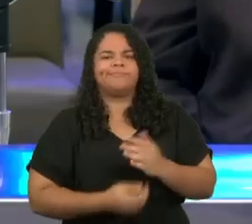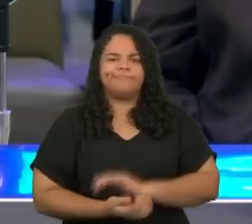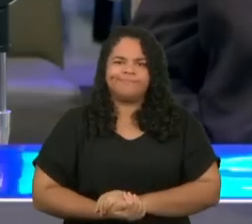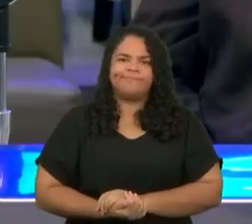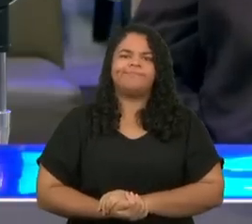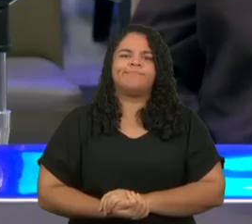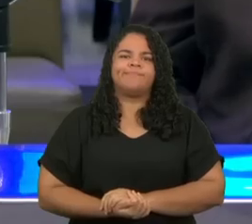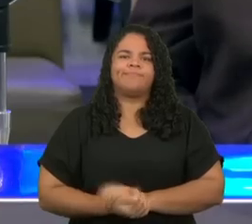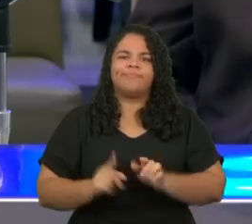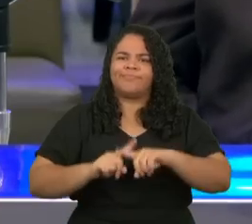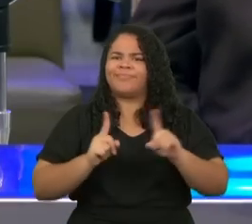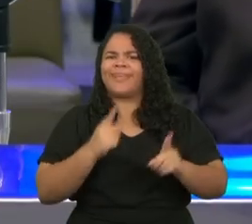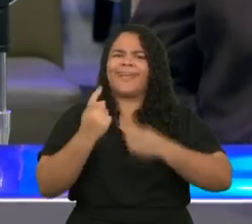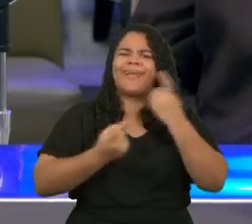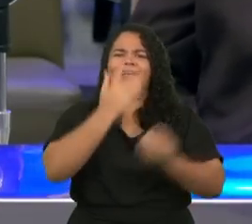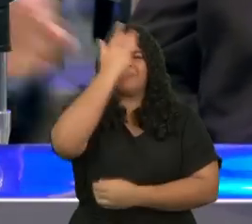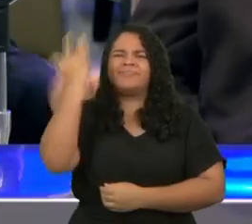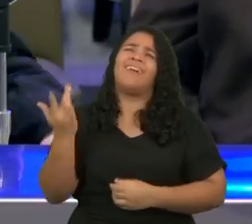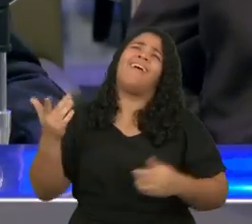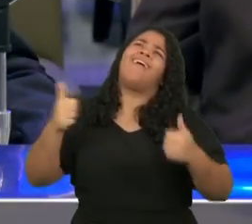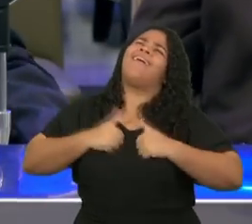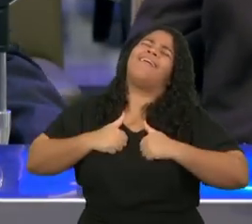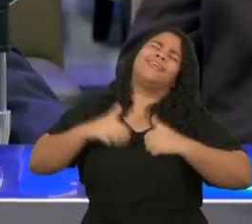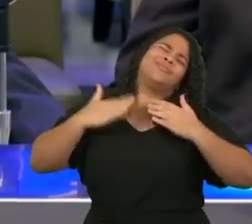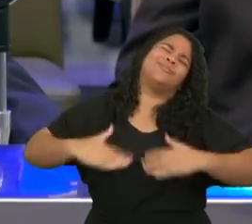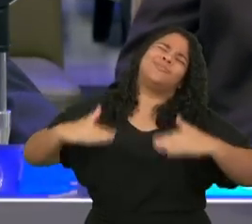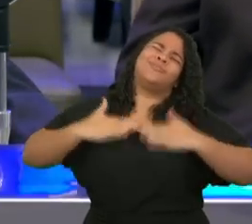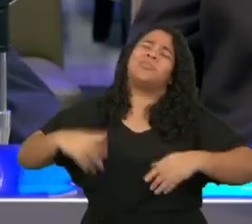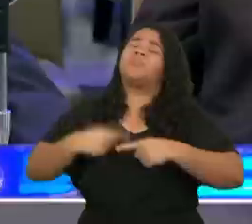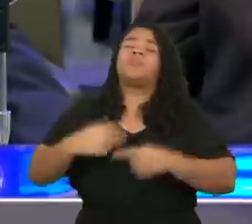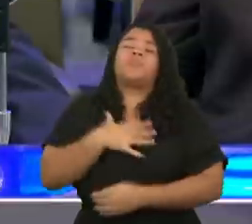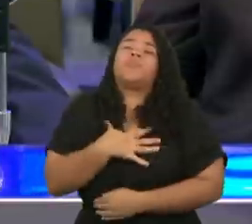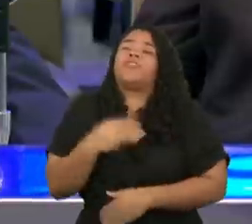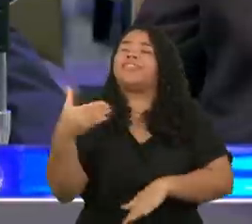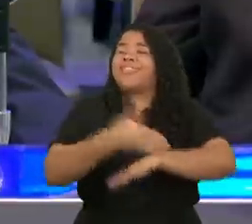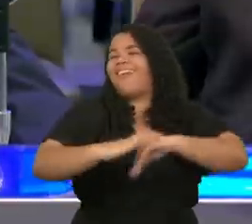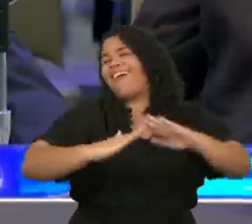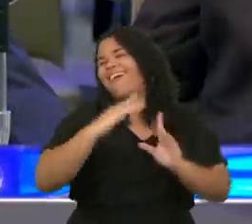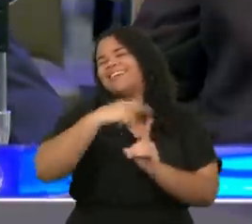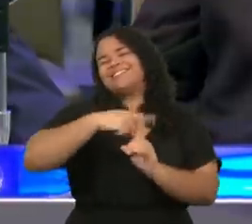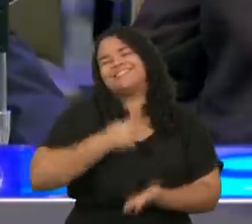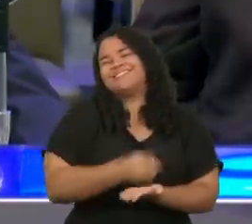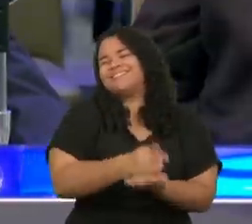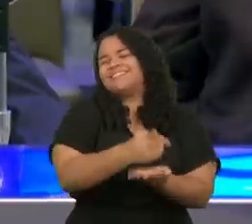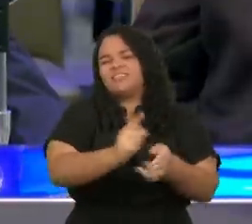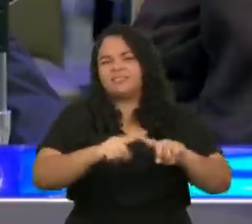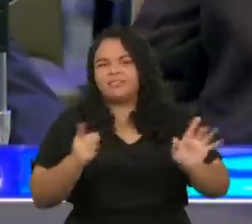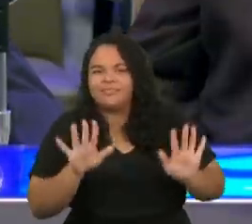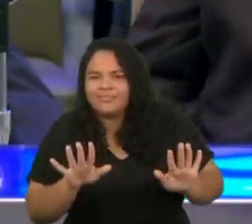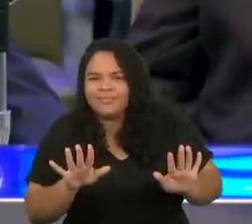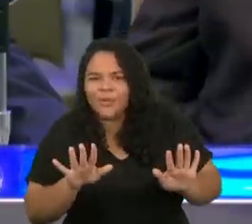para Igreja minha filha mas está com quem Quem é esse rapaz é filho de quem